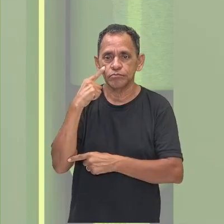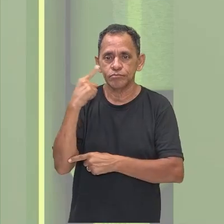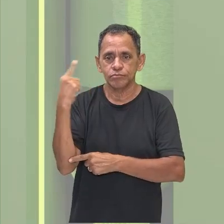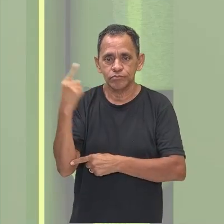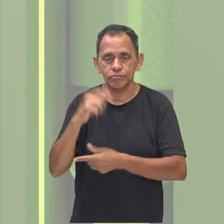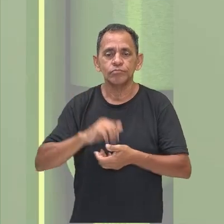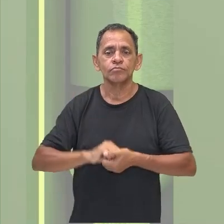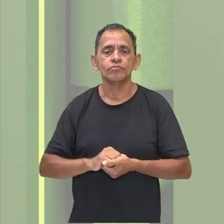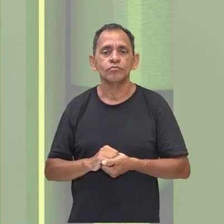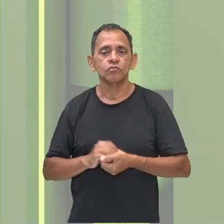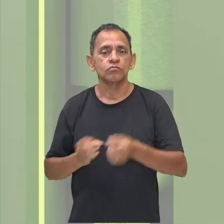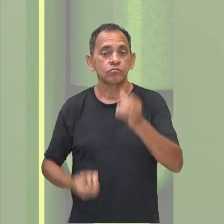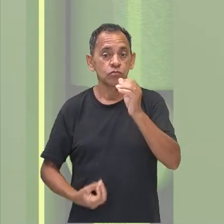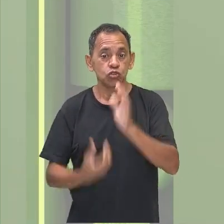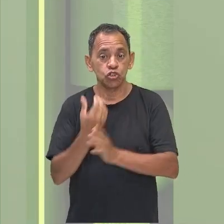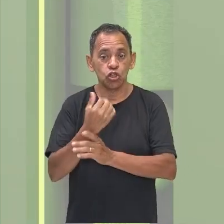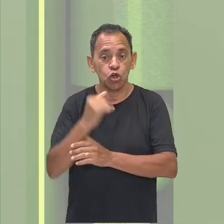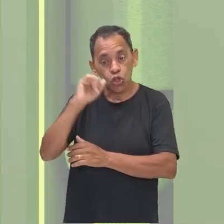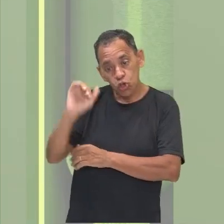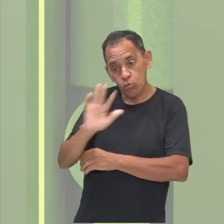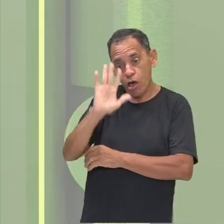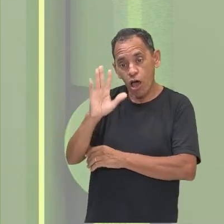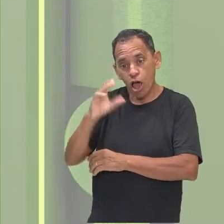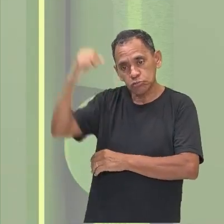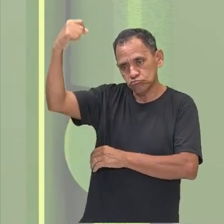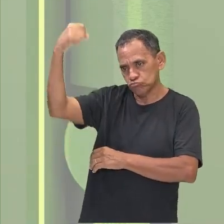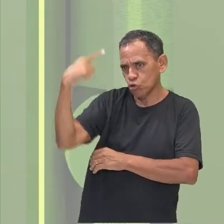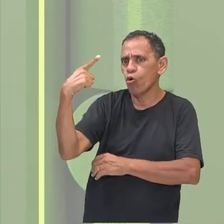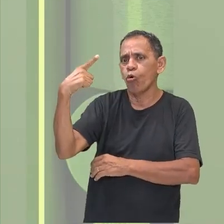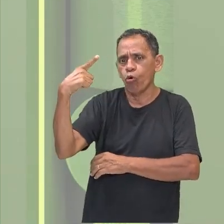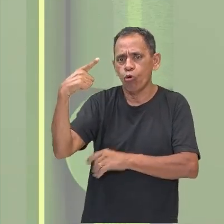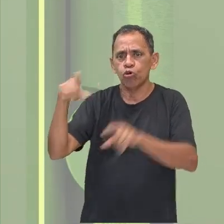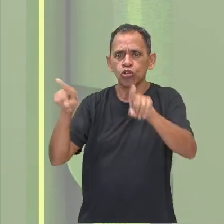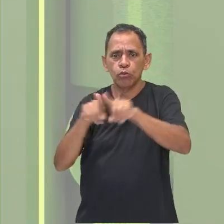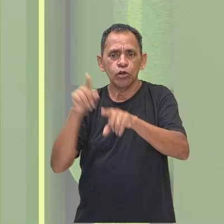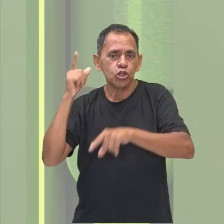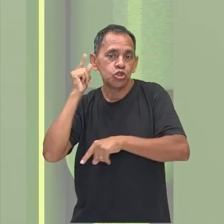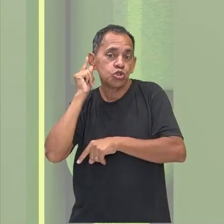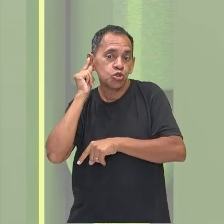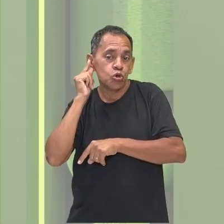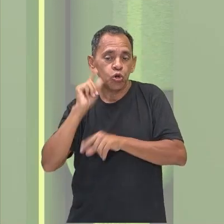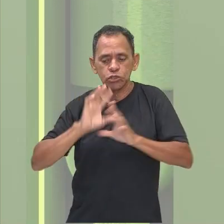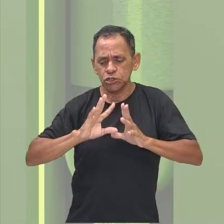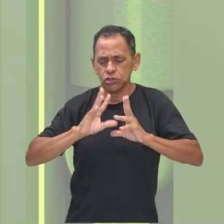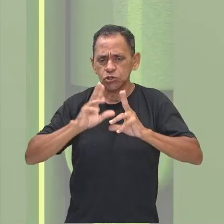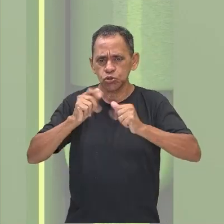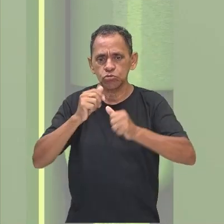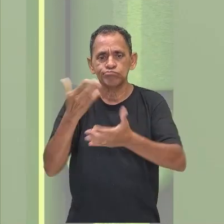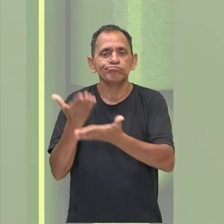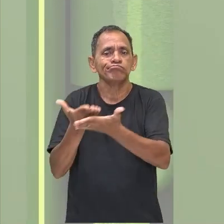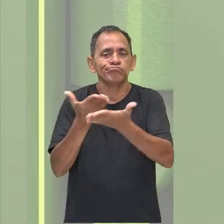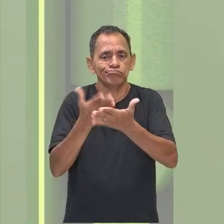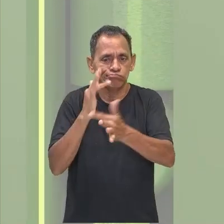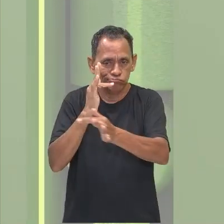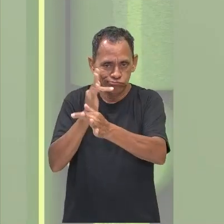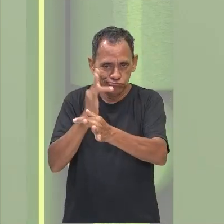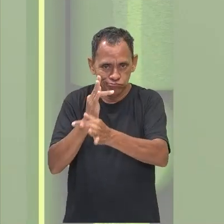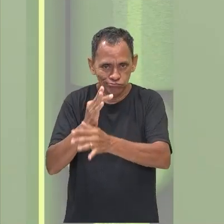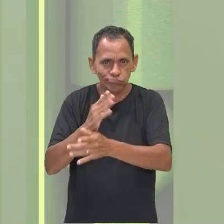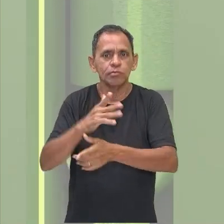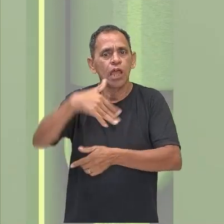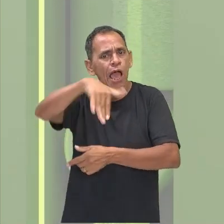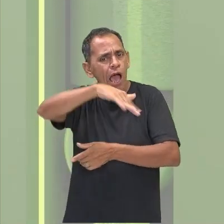de imagens a luz o som todos esses são estudados pela física e por isso tão